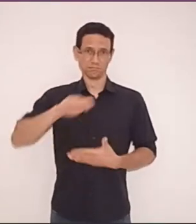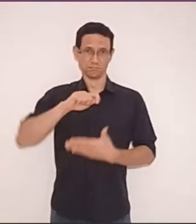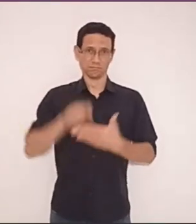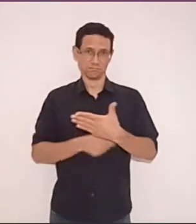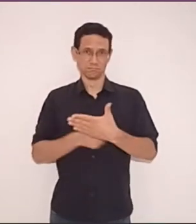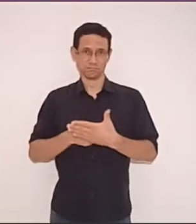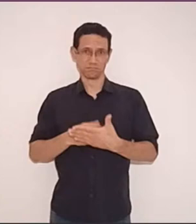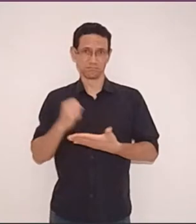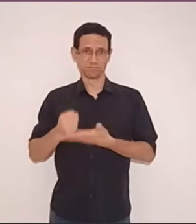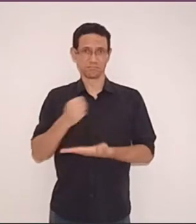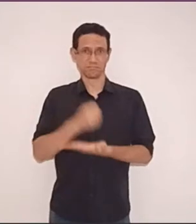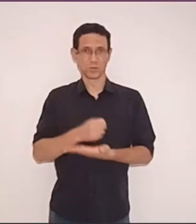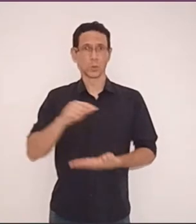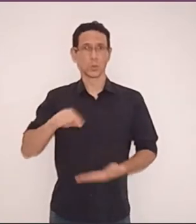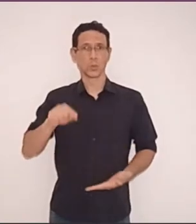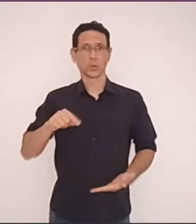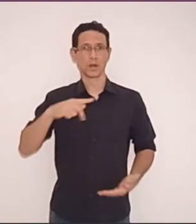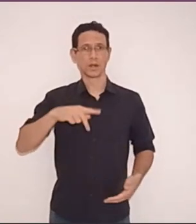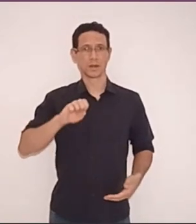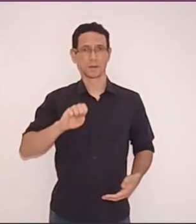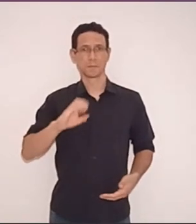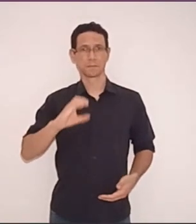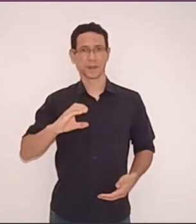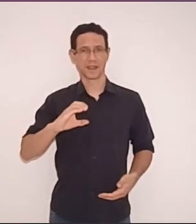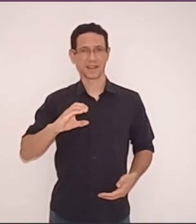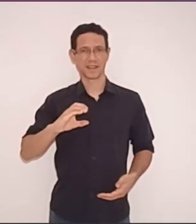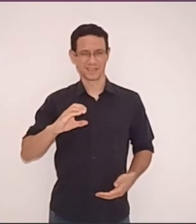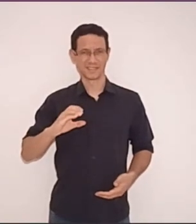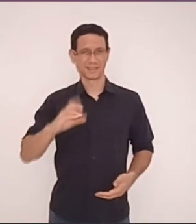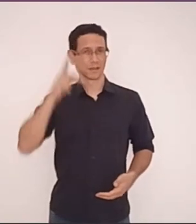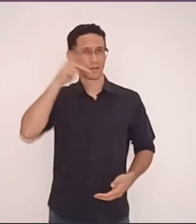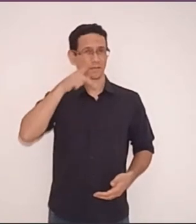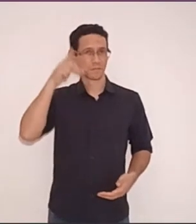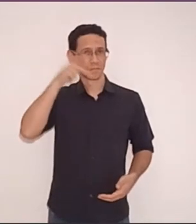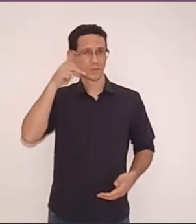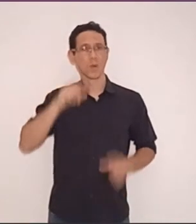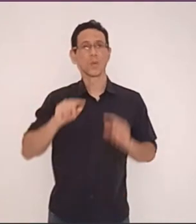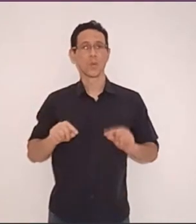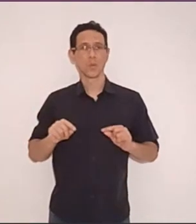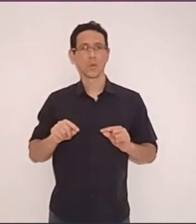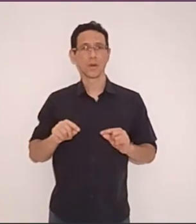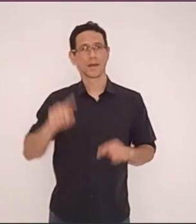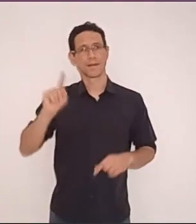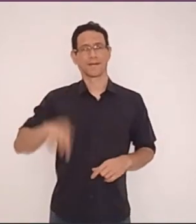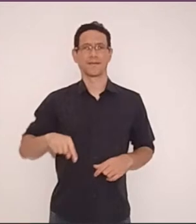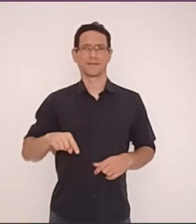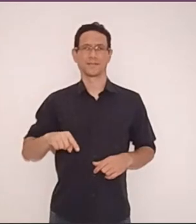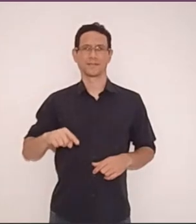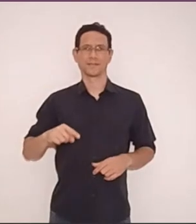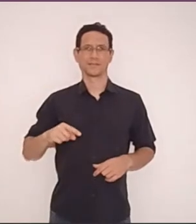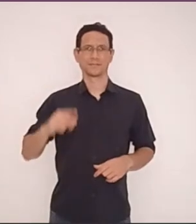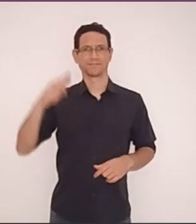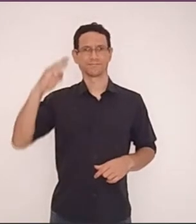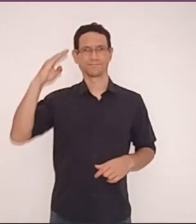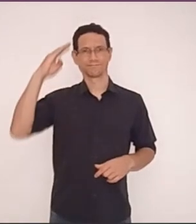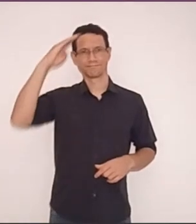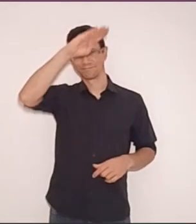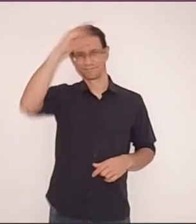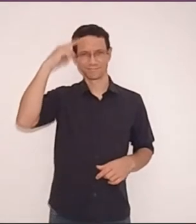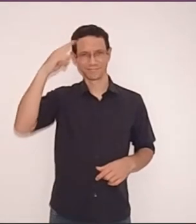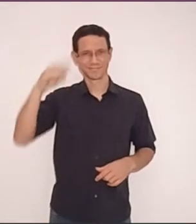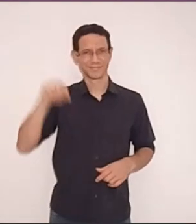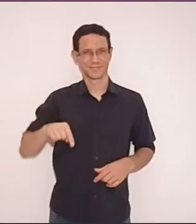assinou a PEC das domésticas enquanto era a parlamentar foi o atual desse presidente do Brasil Então a gente já consegue